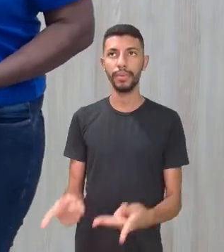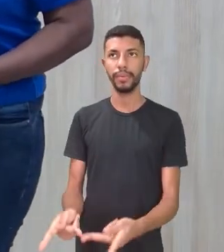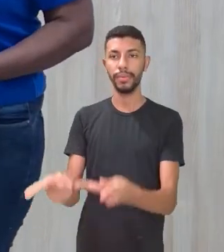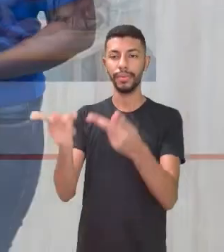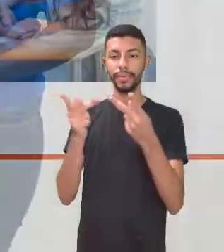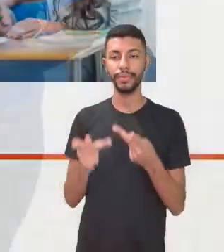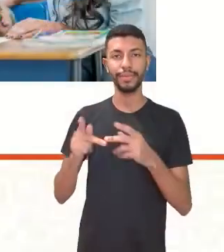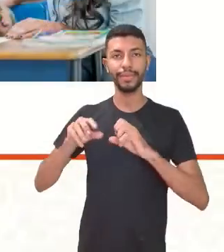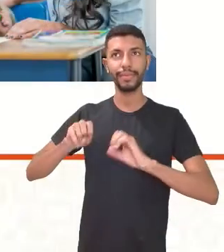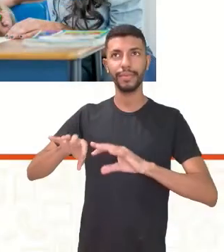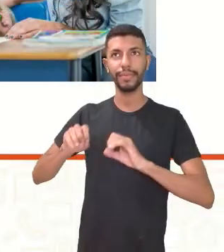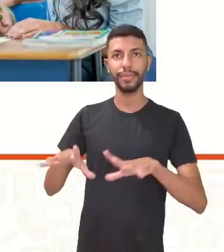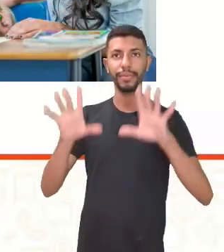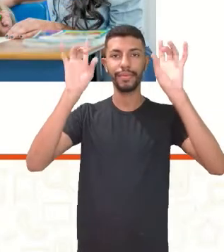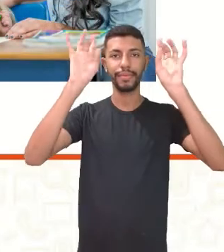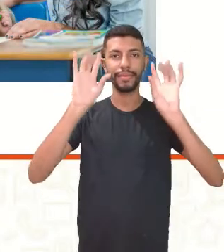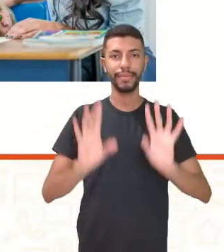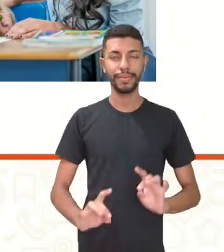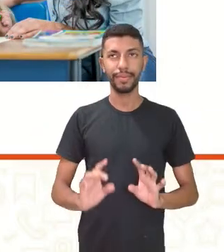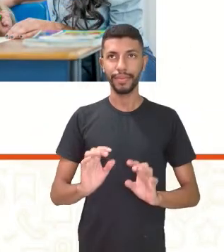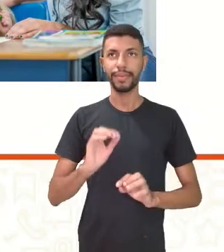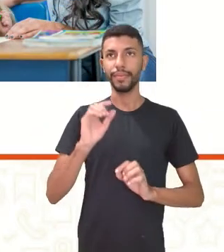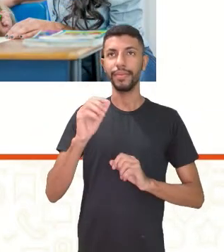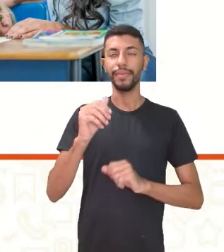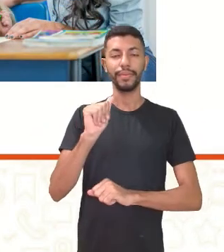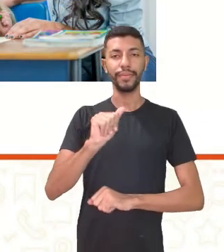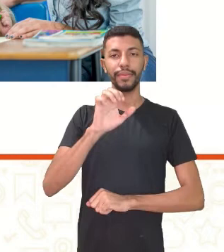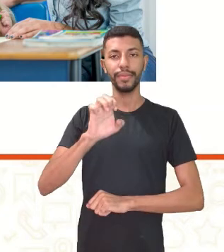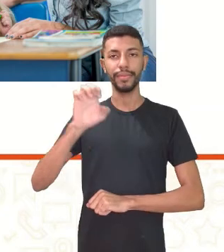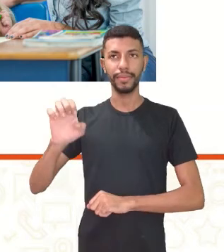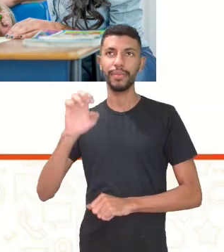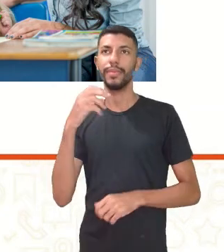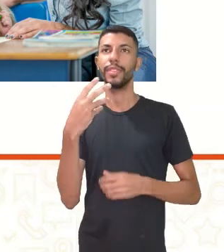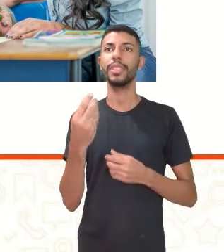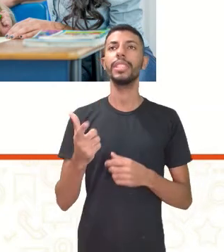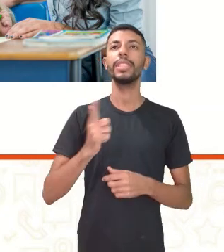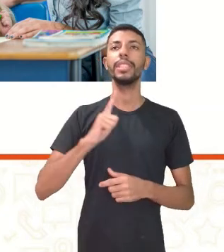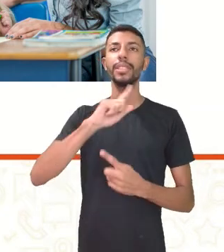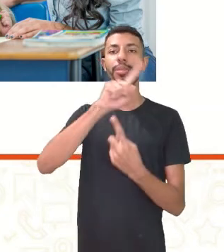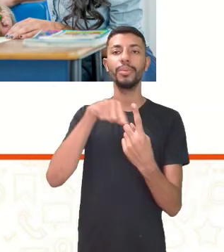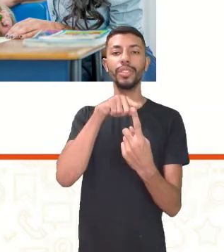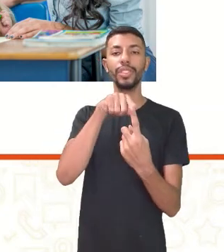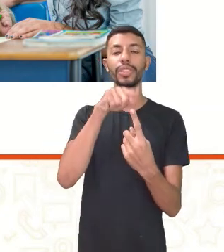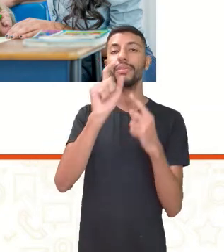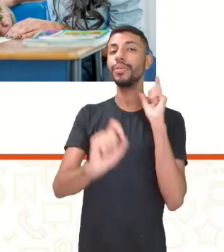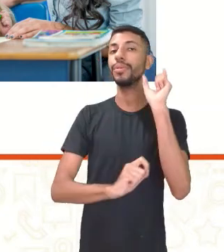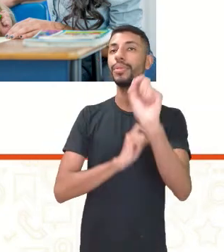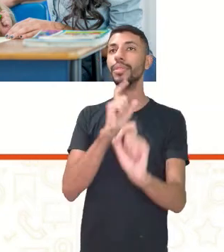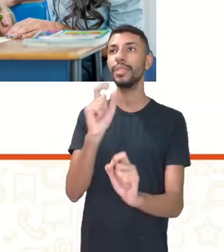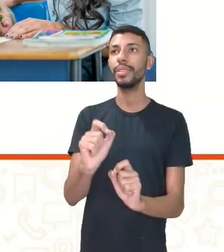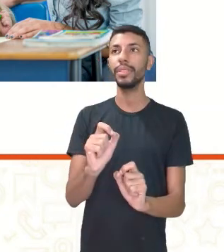Atendimento educacional especializado, o AEE, como função...